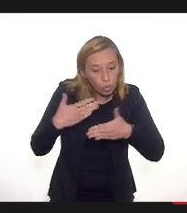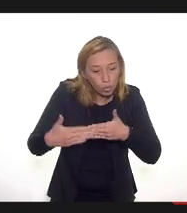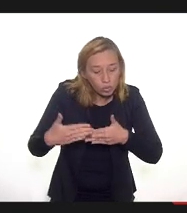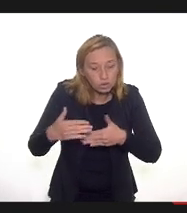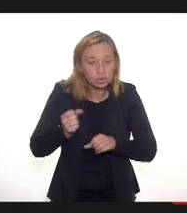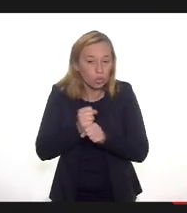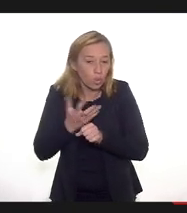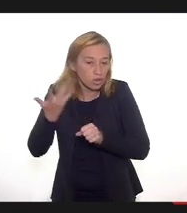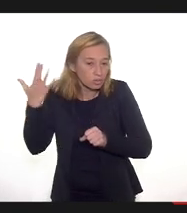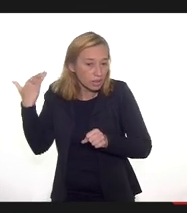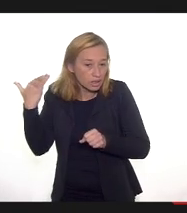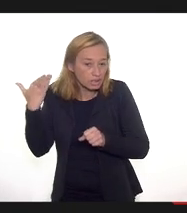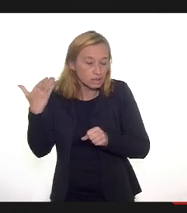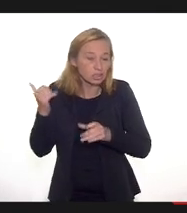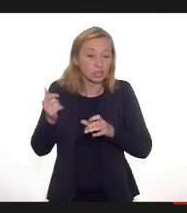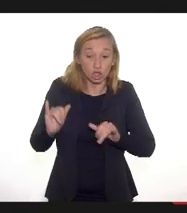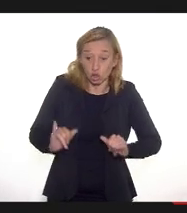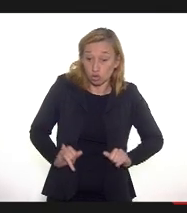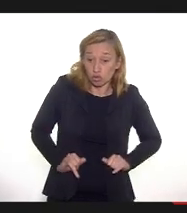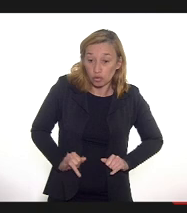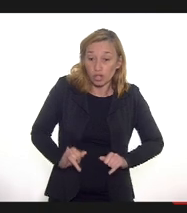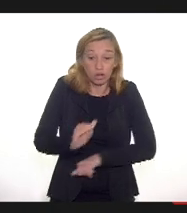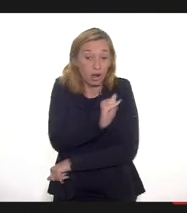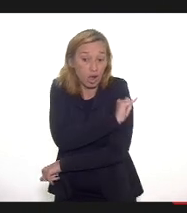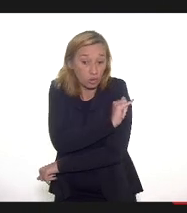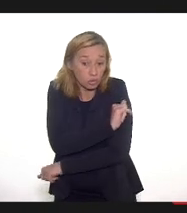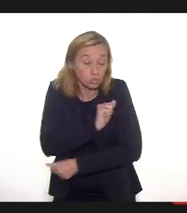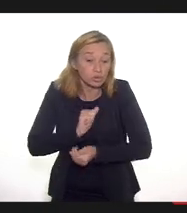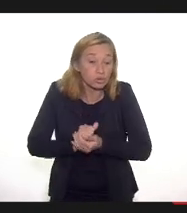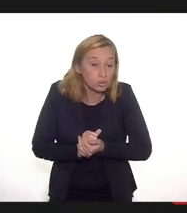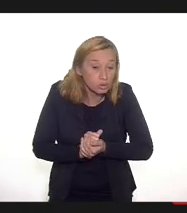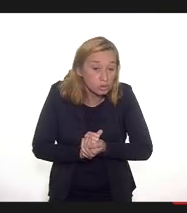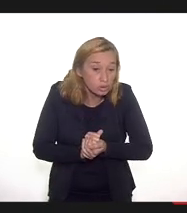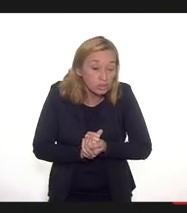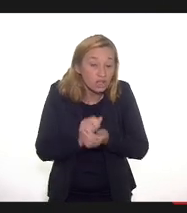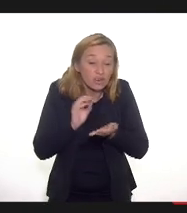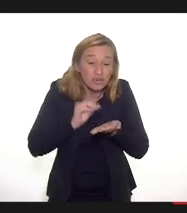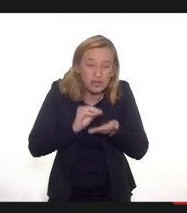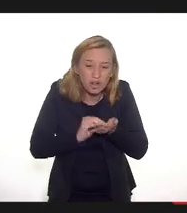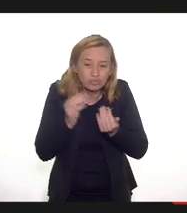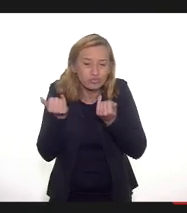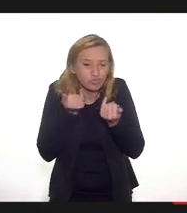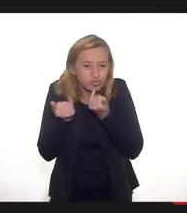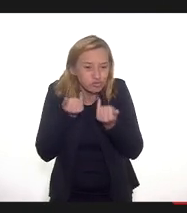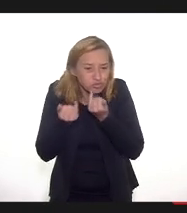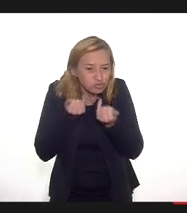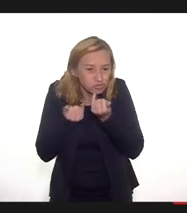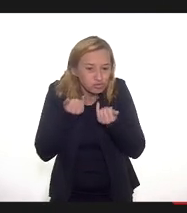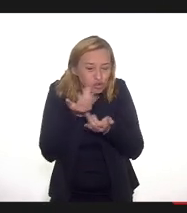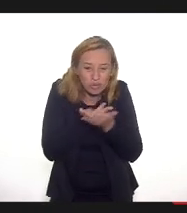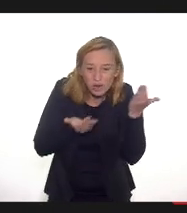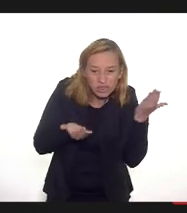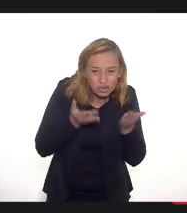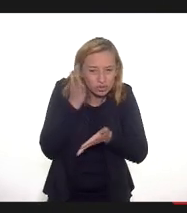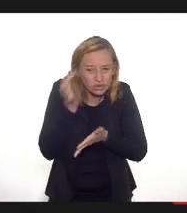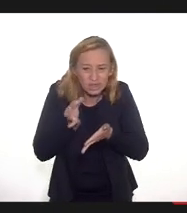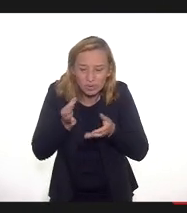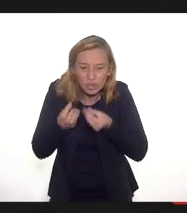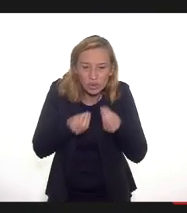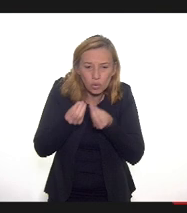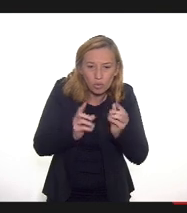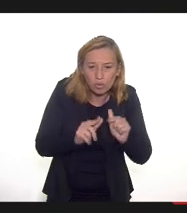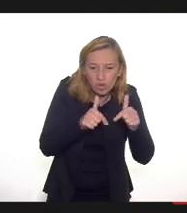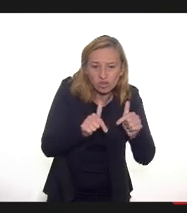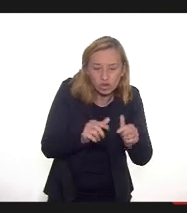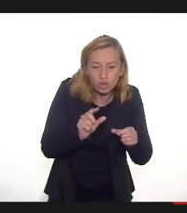ano passado, vários estudantes sofreram, por falta de informação, por ficar perdido e tal, devido a